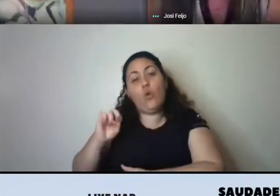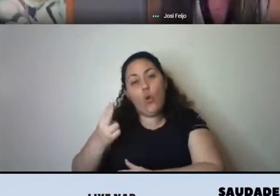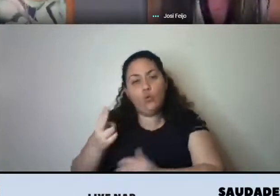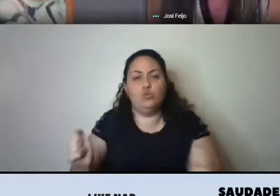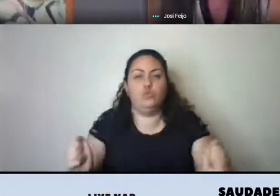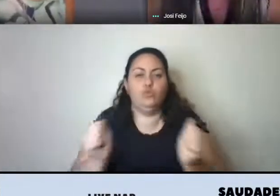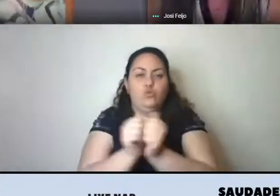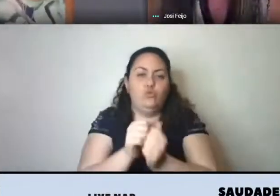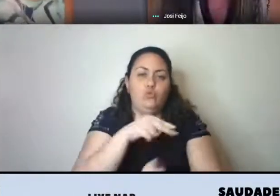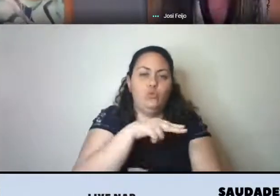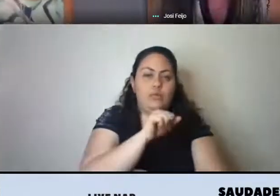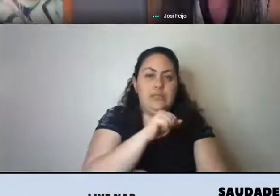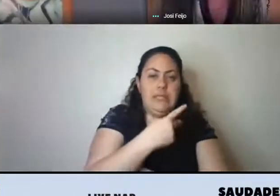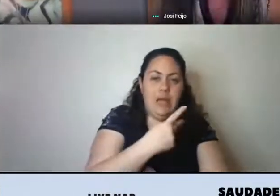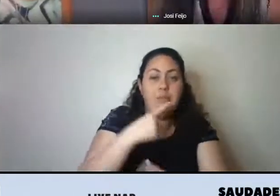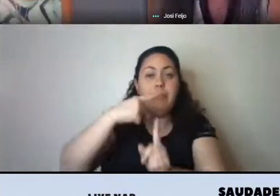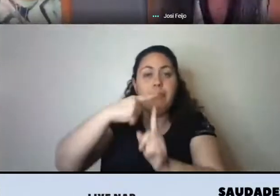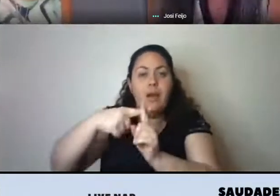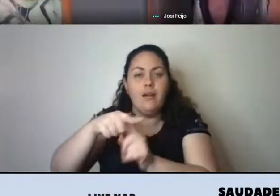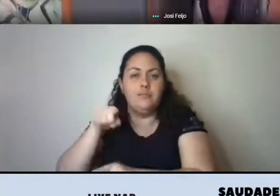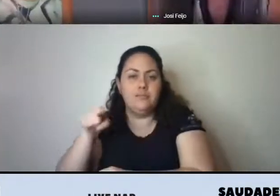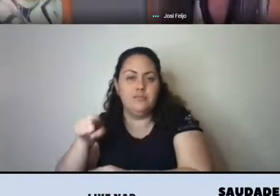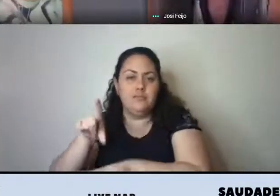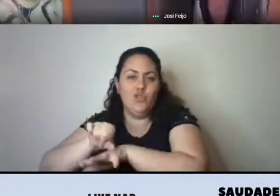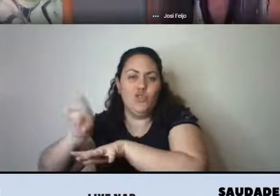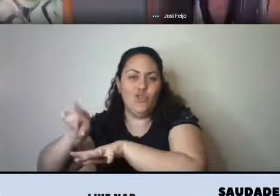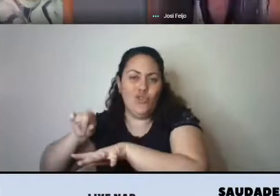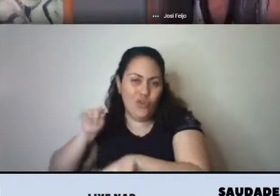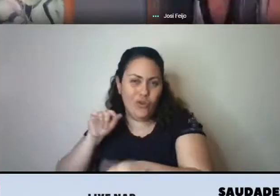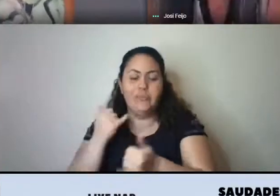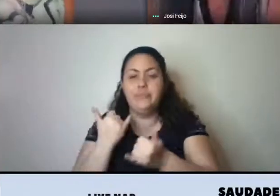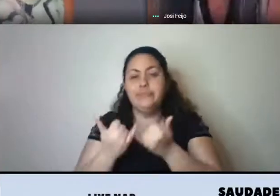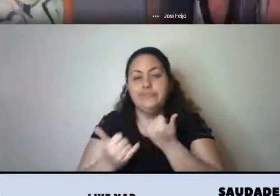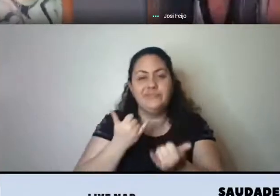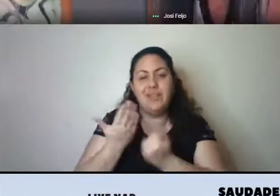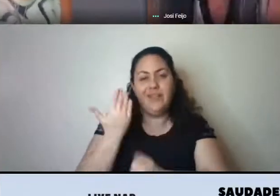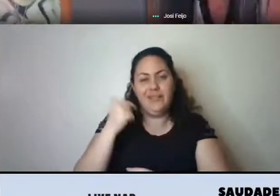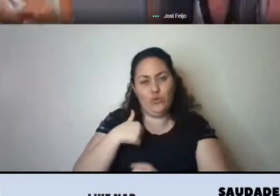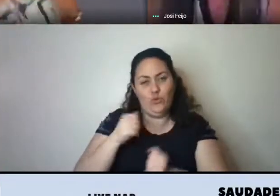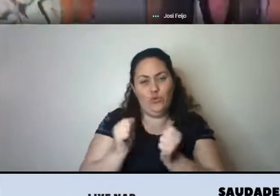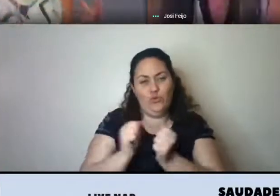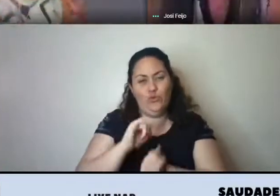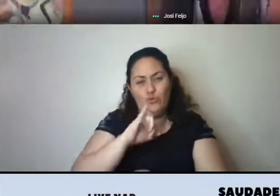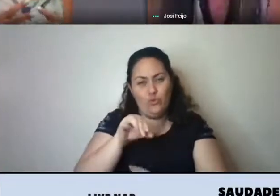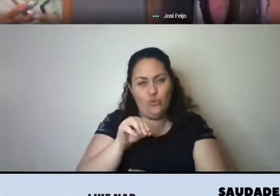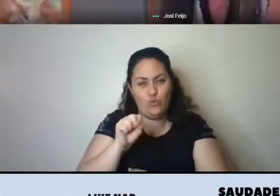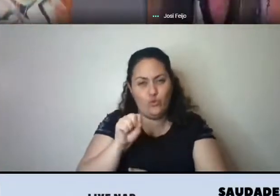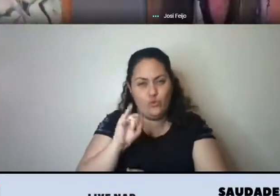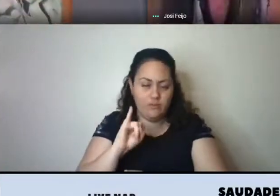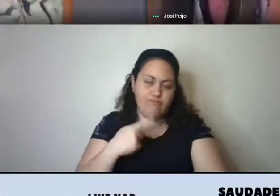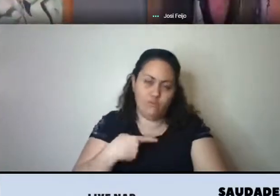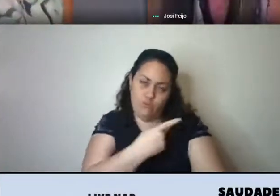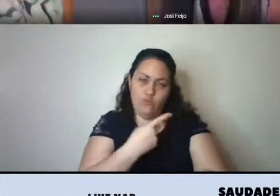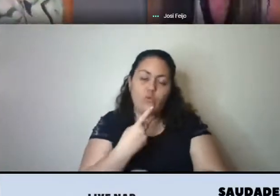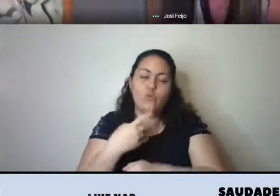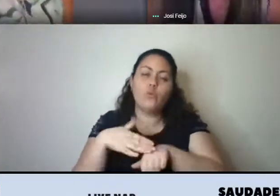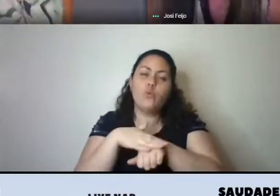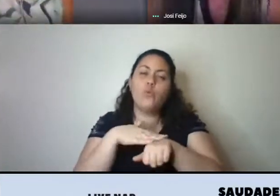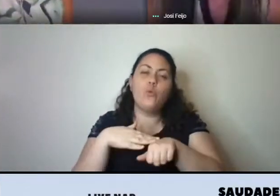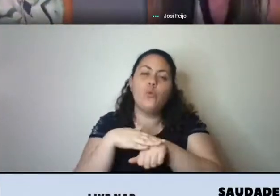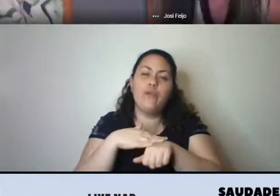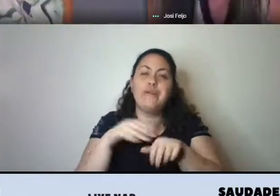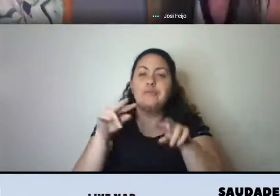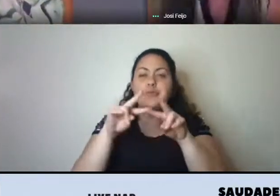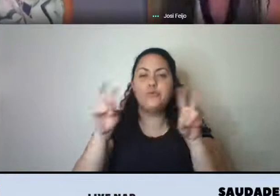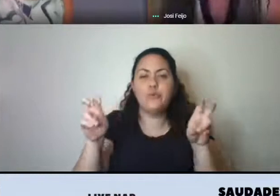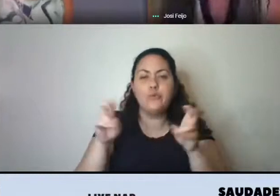coisas que eu e a Josi conversávamos também bastante sobre o que fazemos ou o que fazer nos momentos